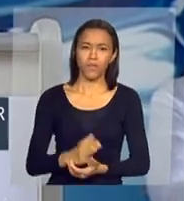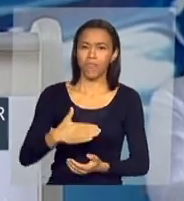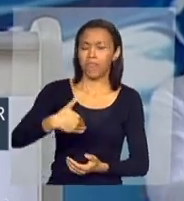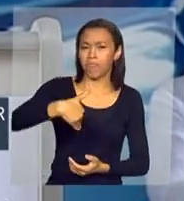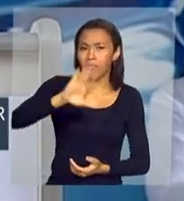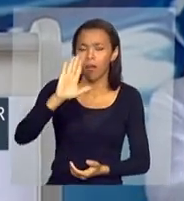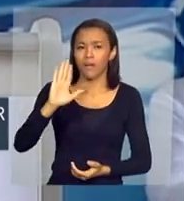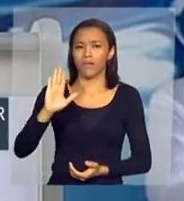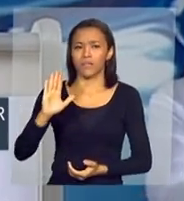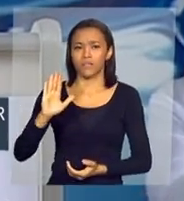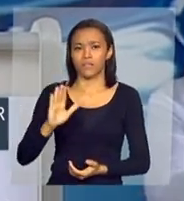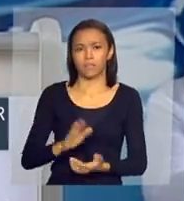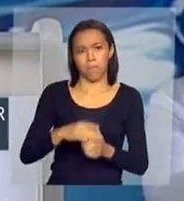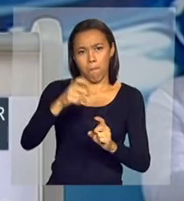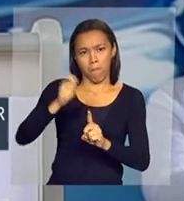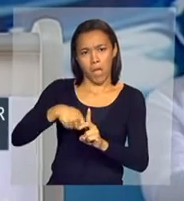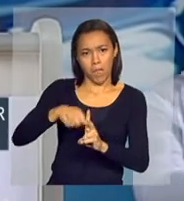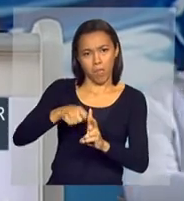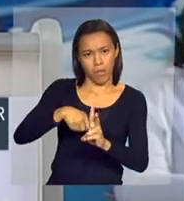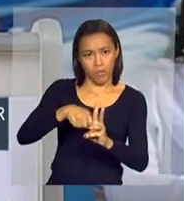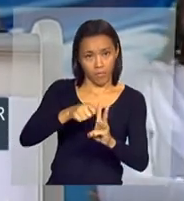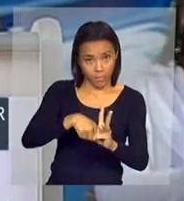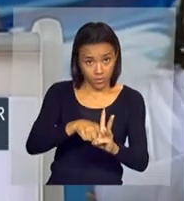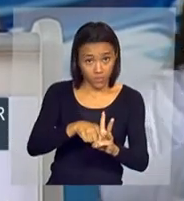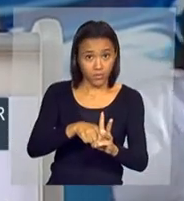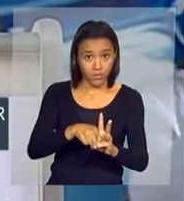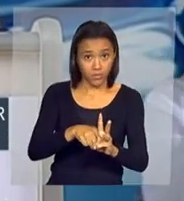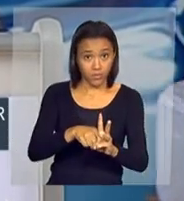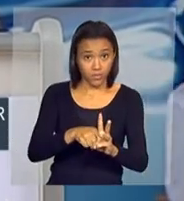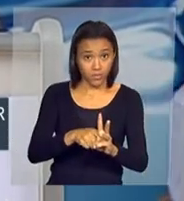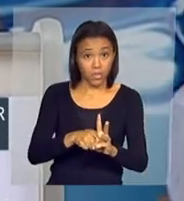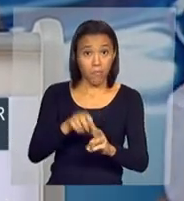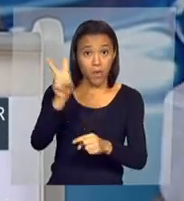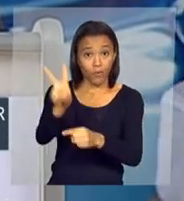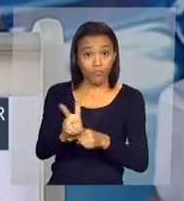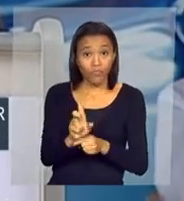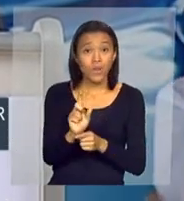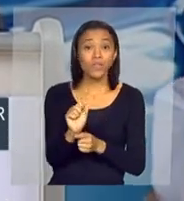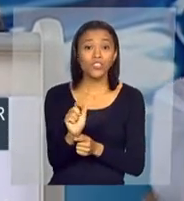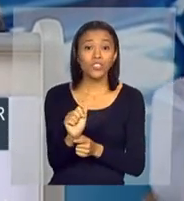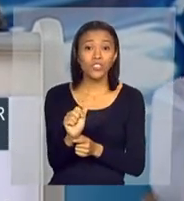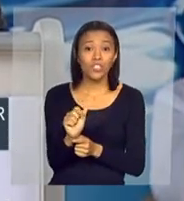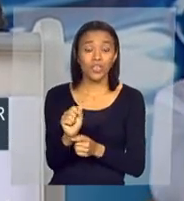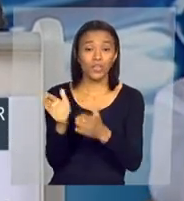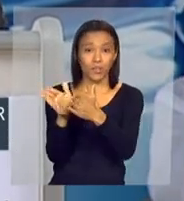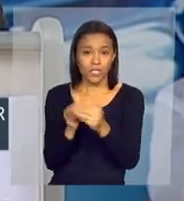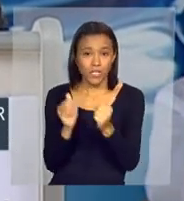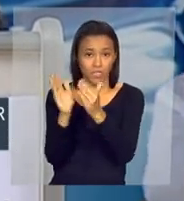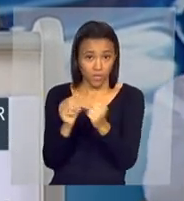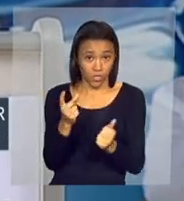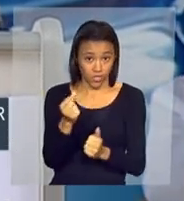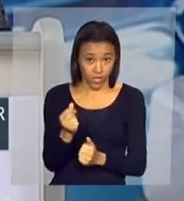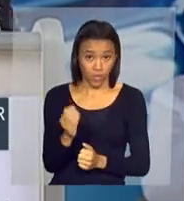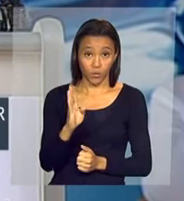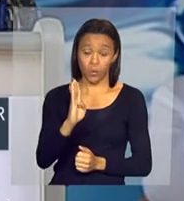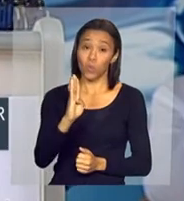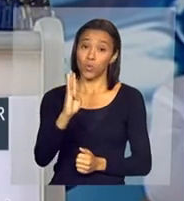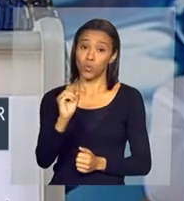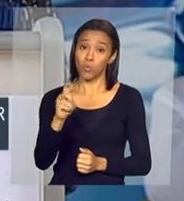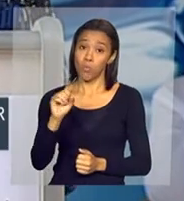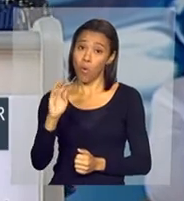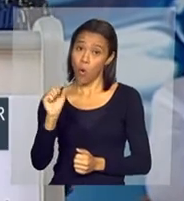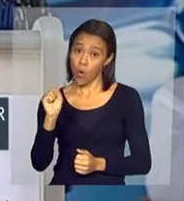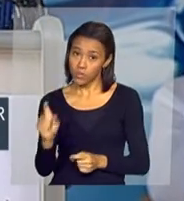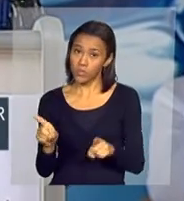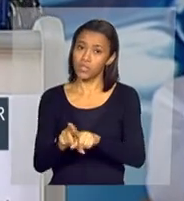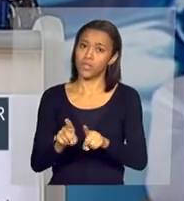mais meses para o recebimento tanto do Bolsa